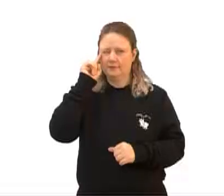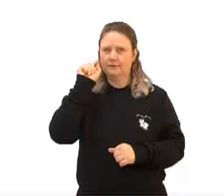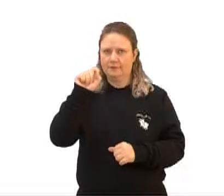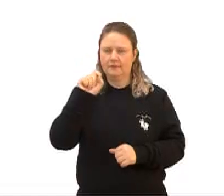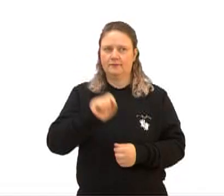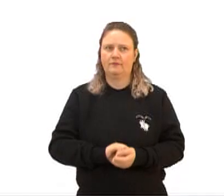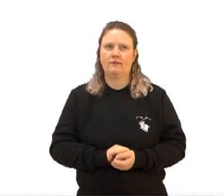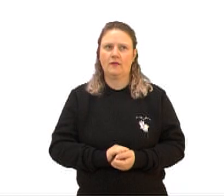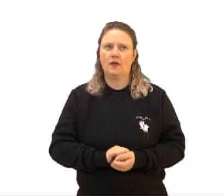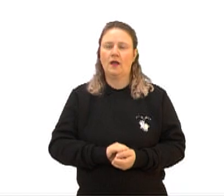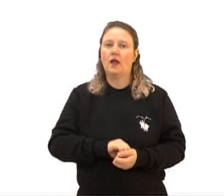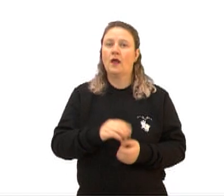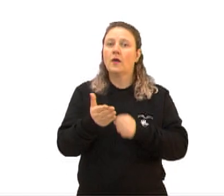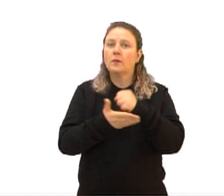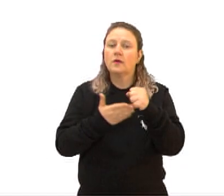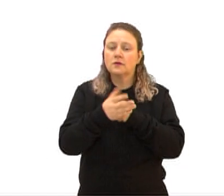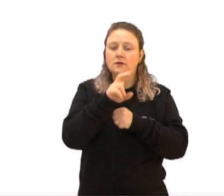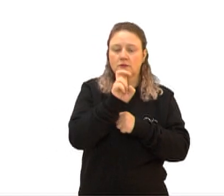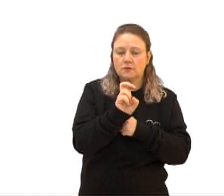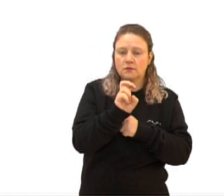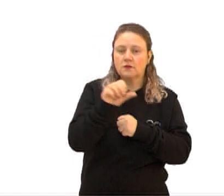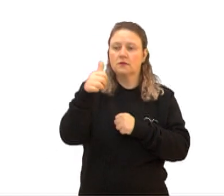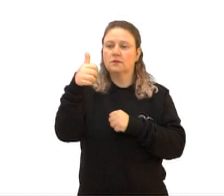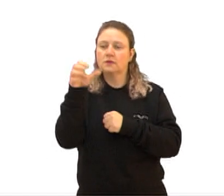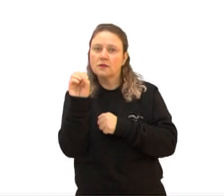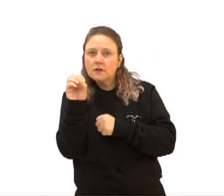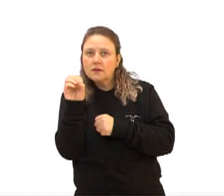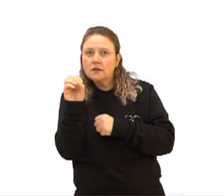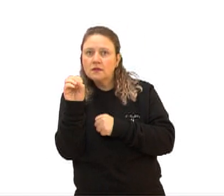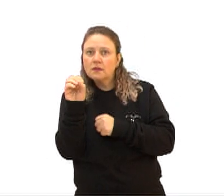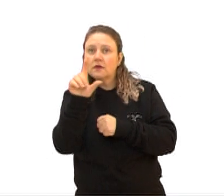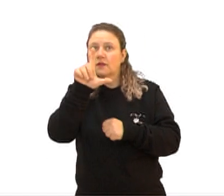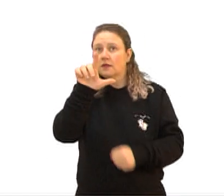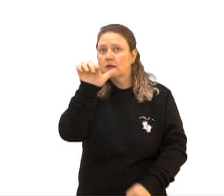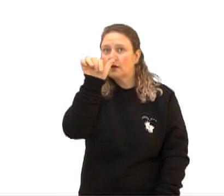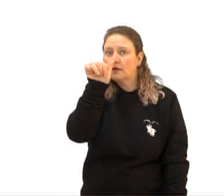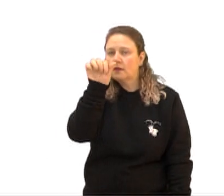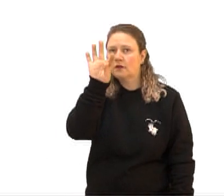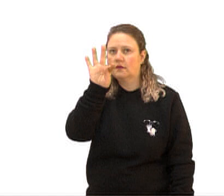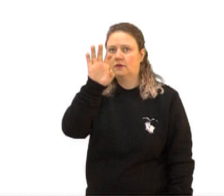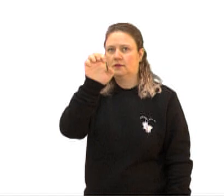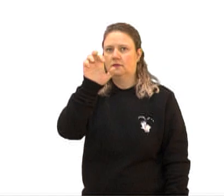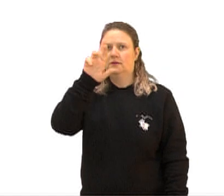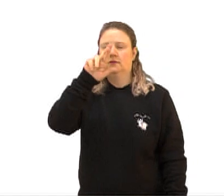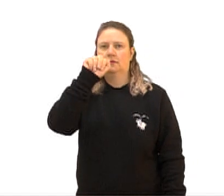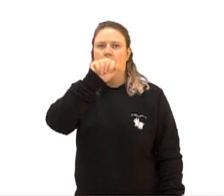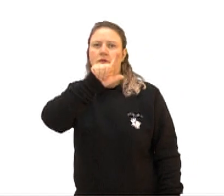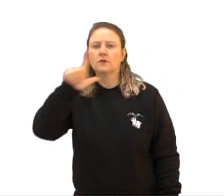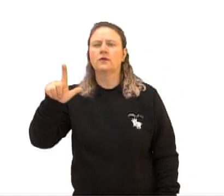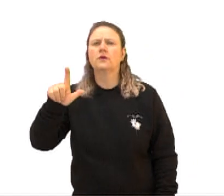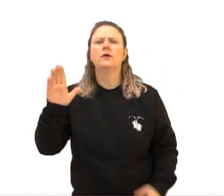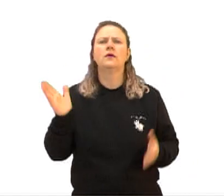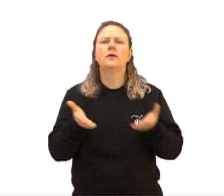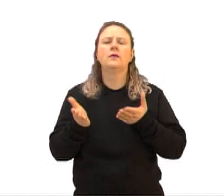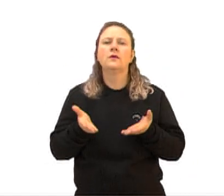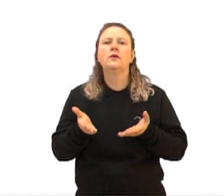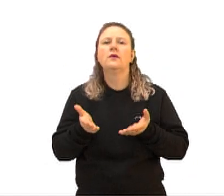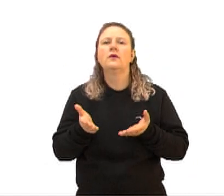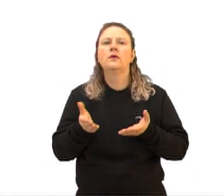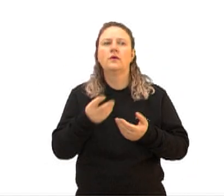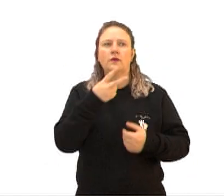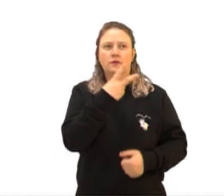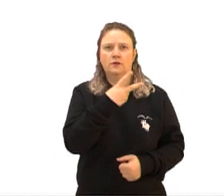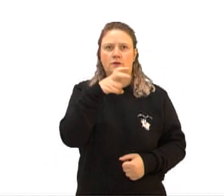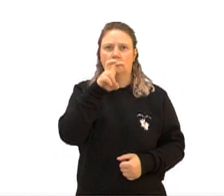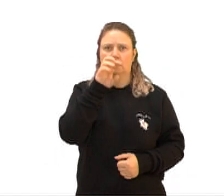da base 5, a aresta lateral 10. Qual é a área lateral? Área lateral. Então a área lateral desse prisma pentagonal é